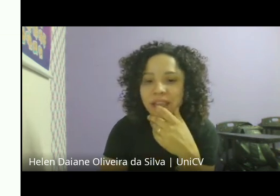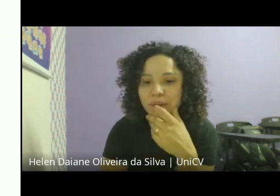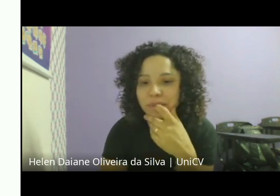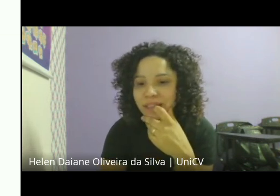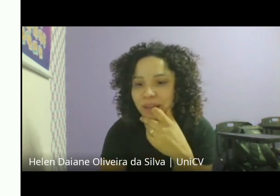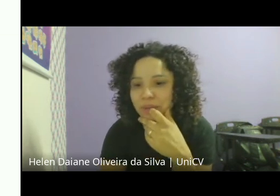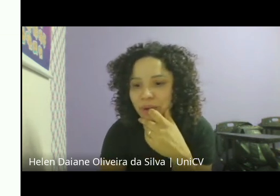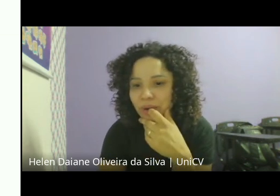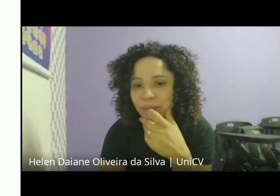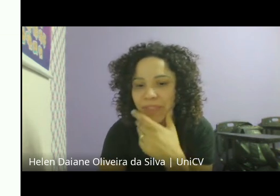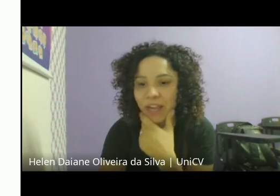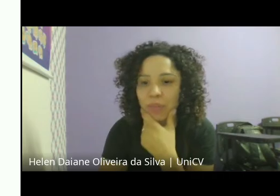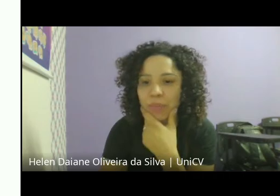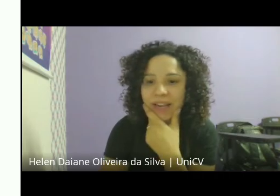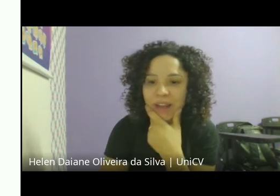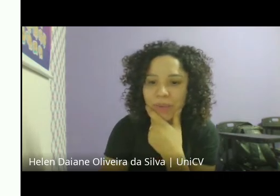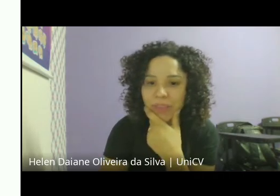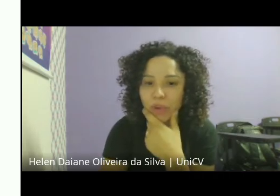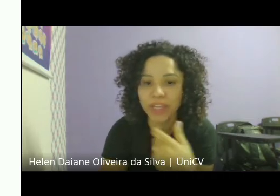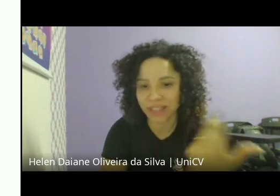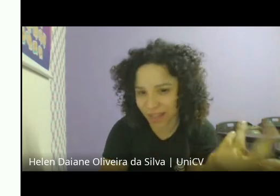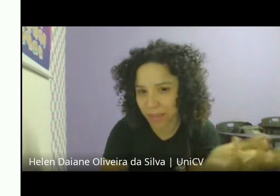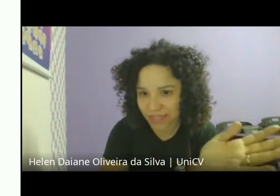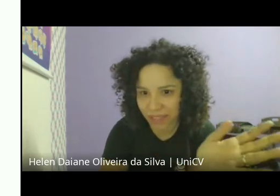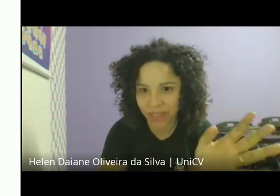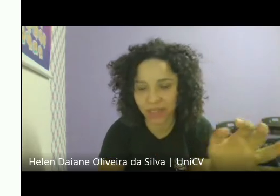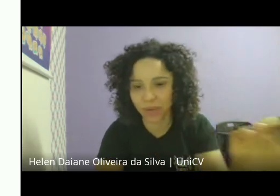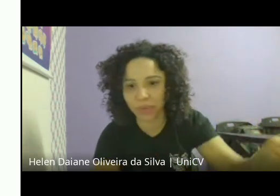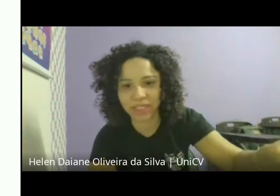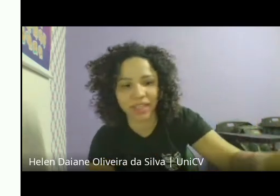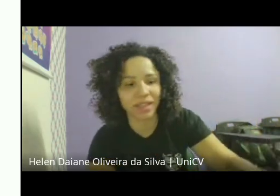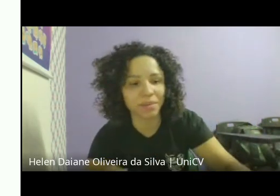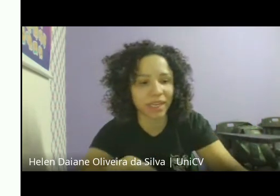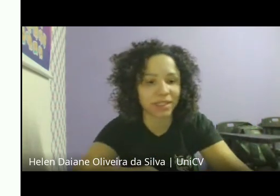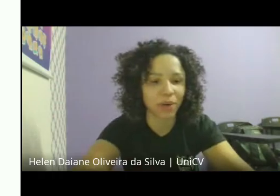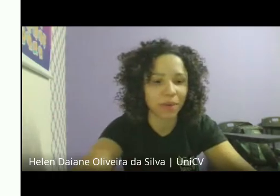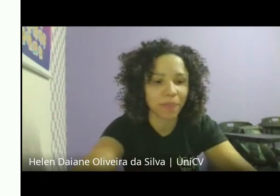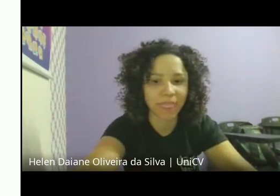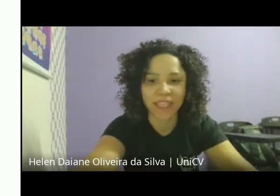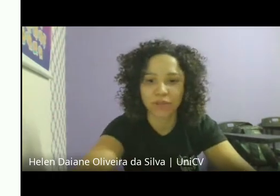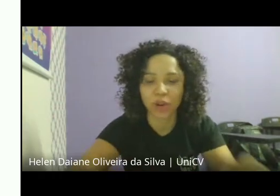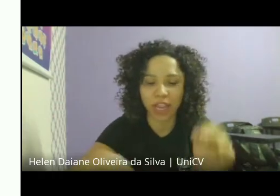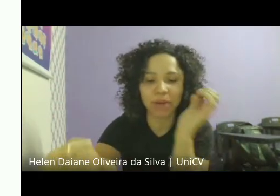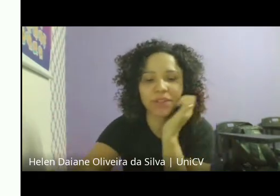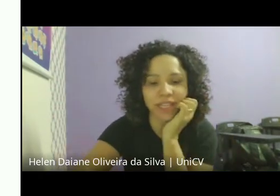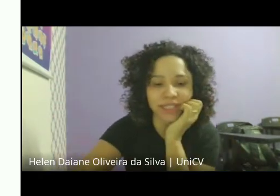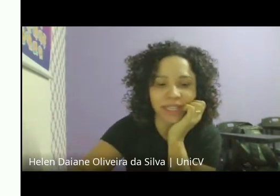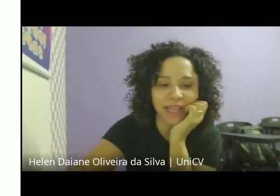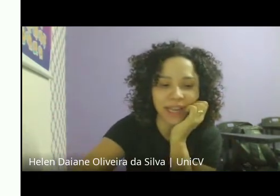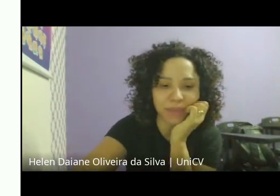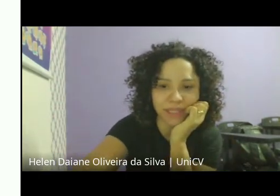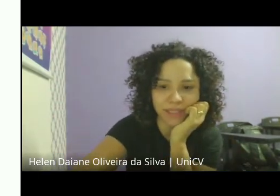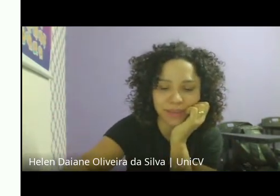Tem um sim, o Matheus, ó. Acompanha lá, ó. O Insta que tem mais Libras é o Insta aqui da empresa, ó. Vou colocar aqui para